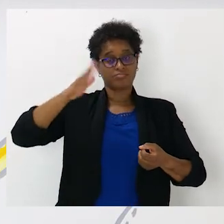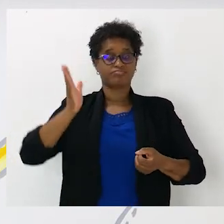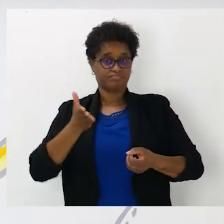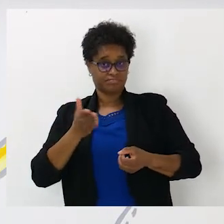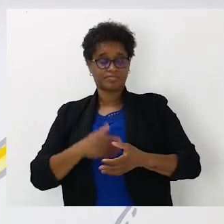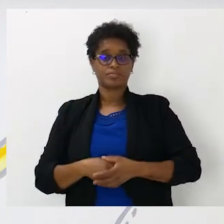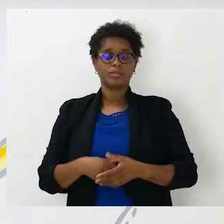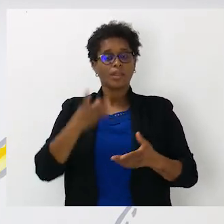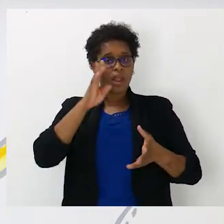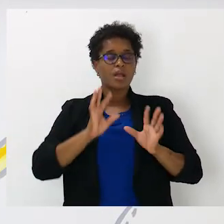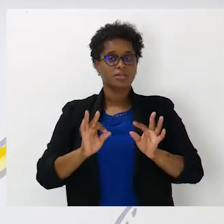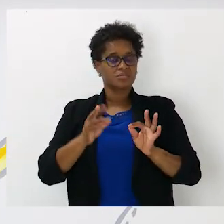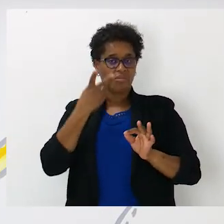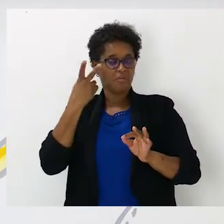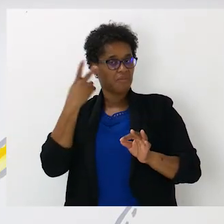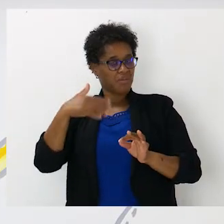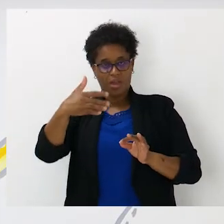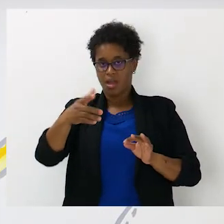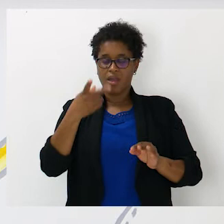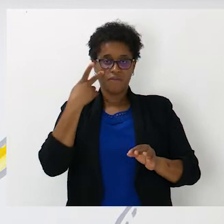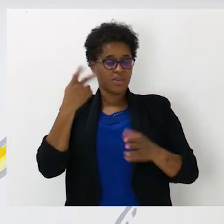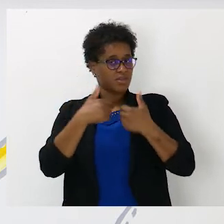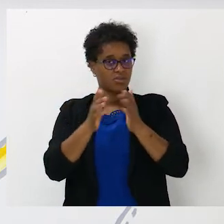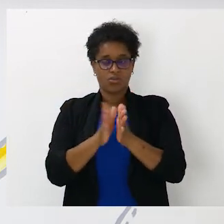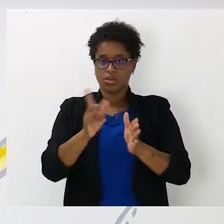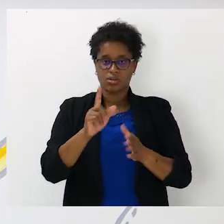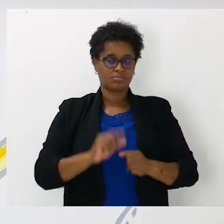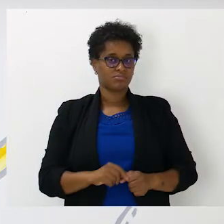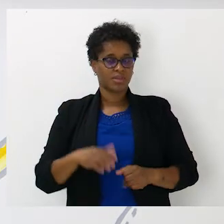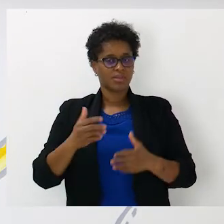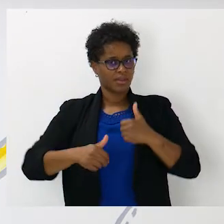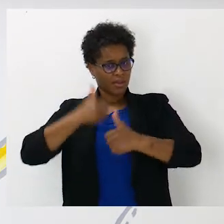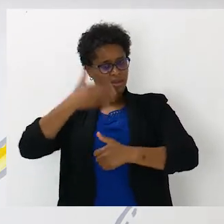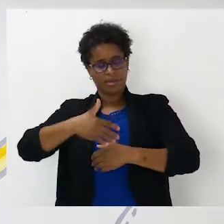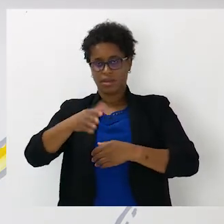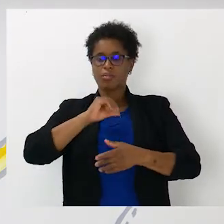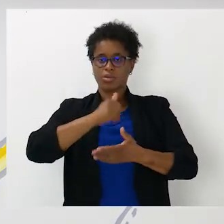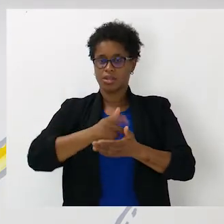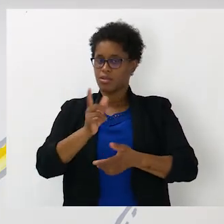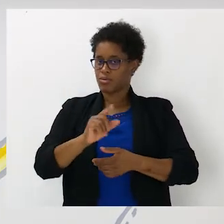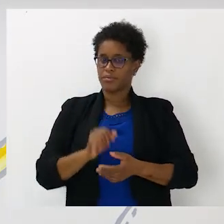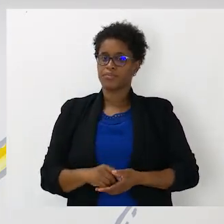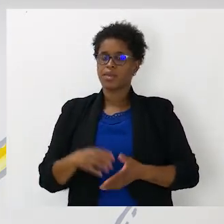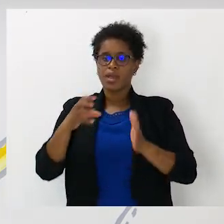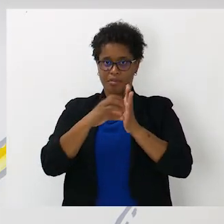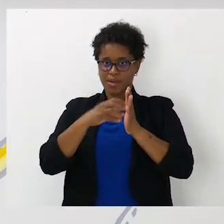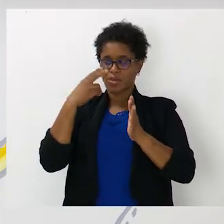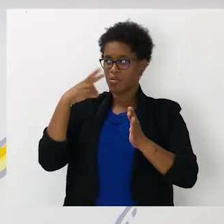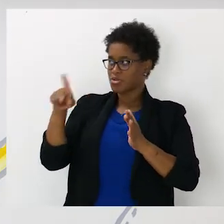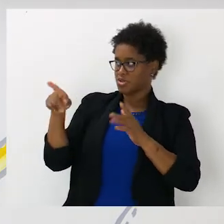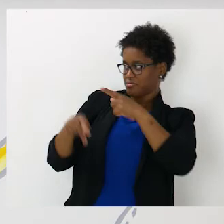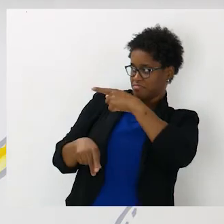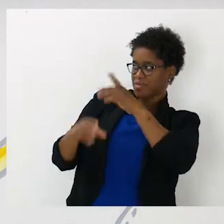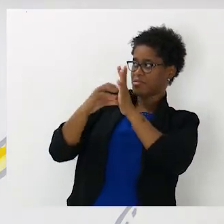ok? Assim não viverá a vida eterna e nem ganhará a imortalidade. Portanto, a imagem nos mostra isso, esse